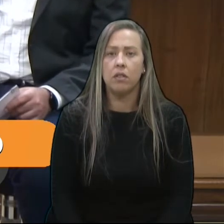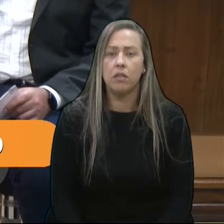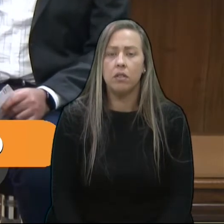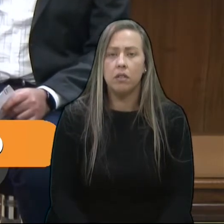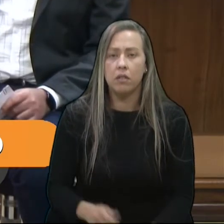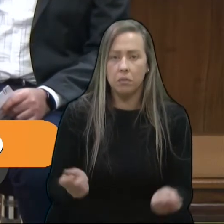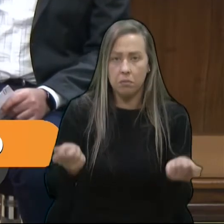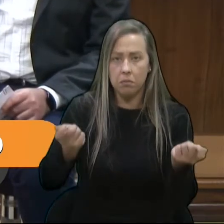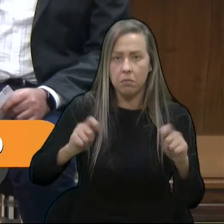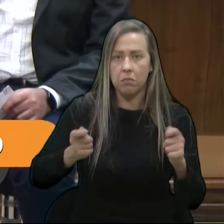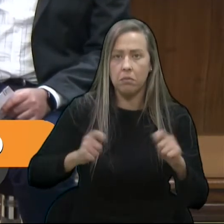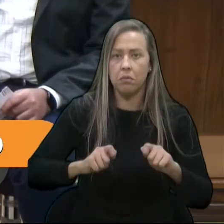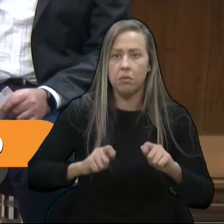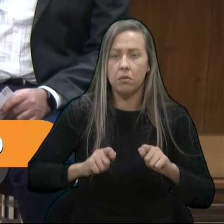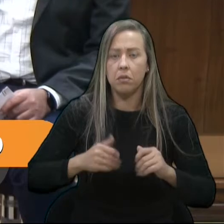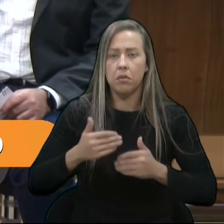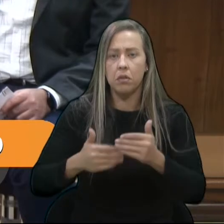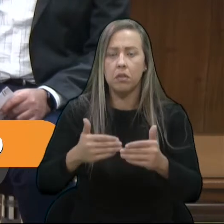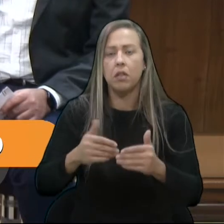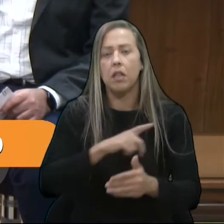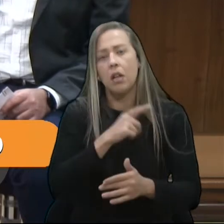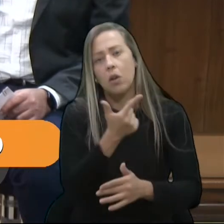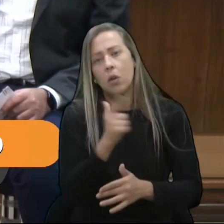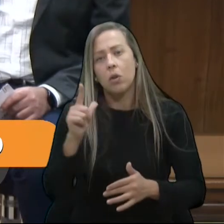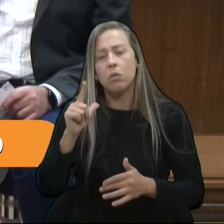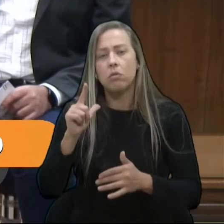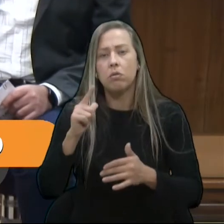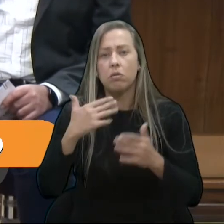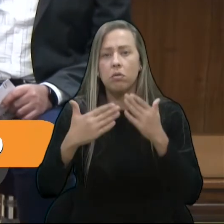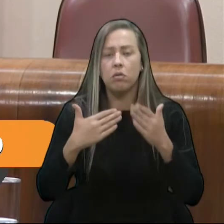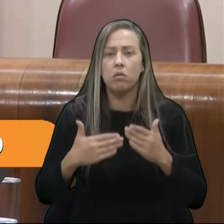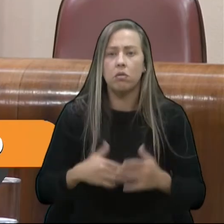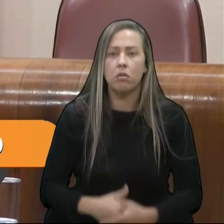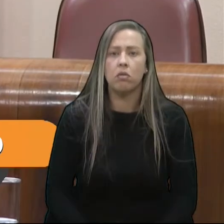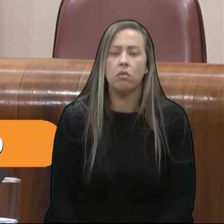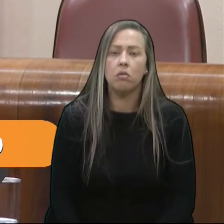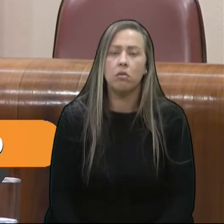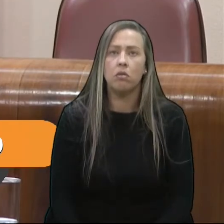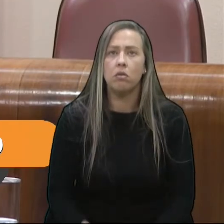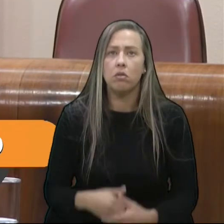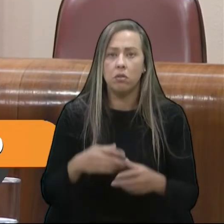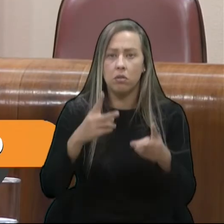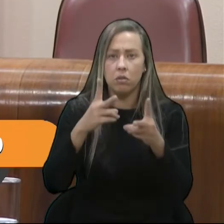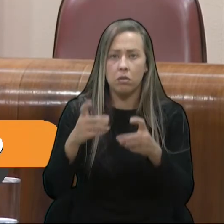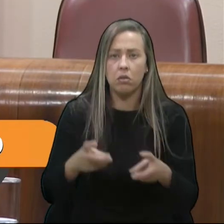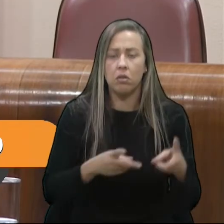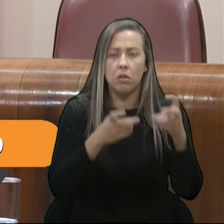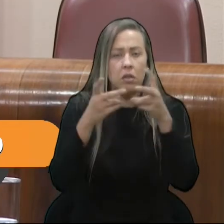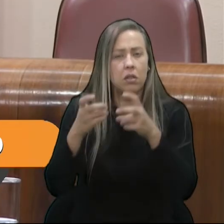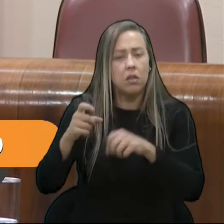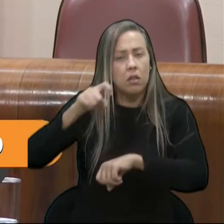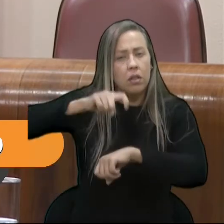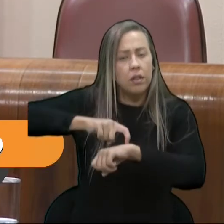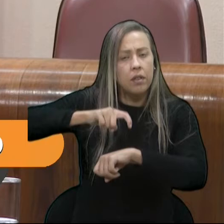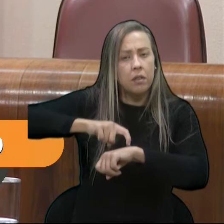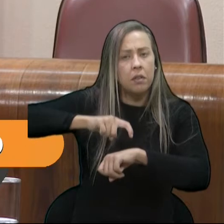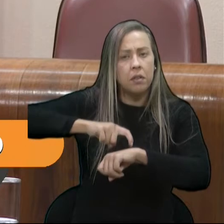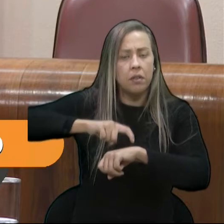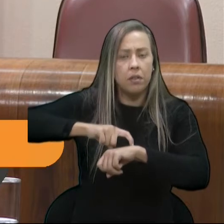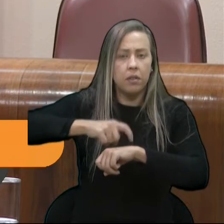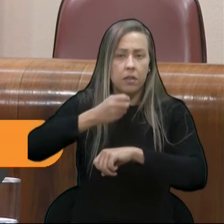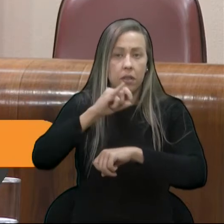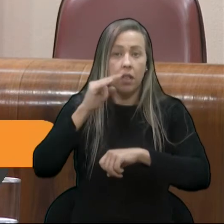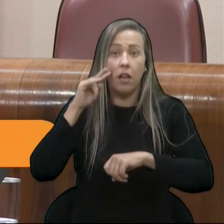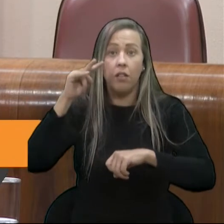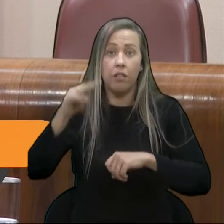podem ser também mais objetivos, a gente tem outros questionamentos depois. Me parece que nesse momento também, se olharmos para